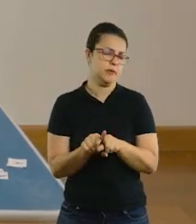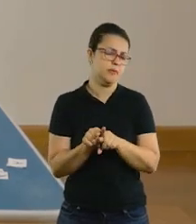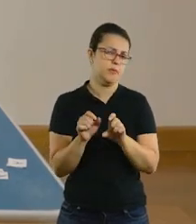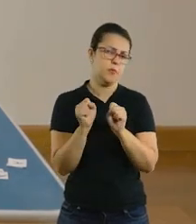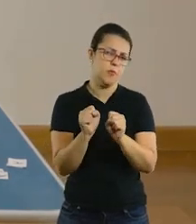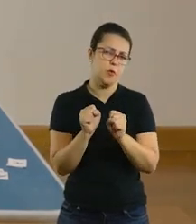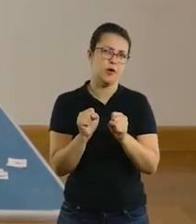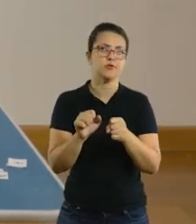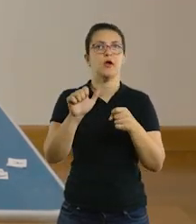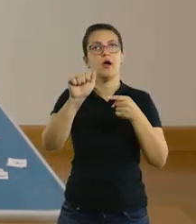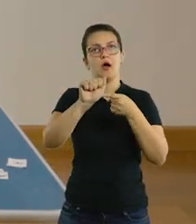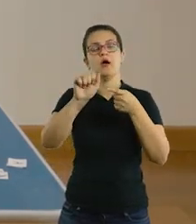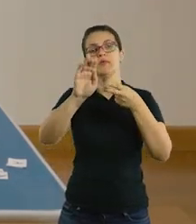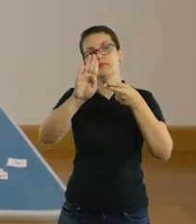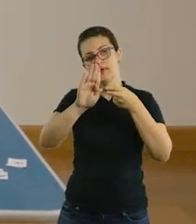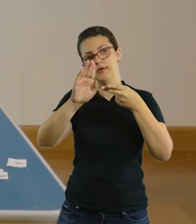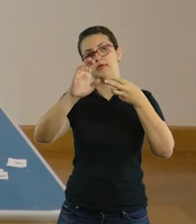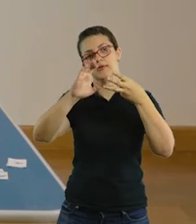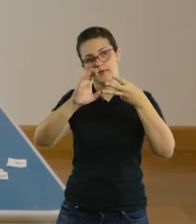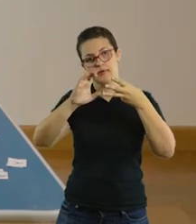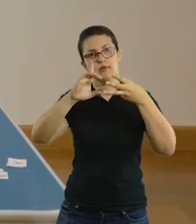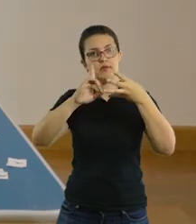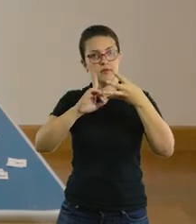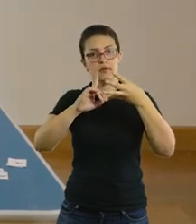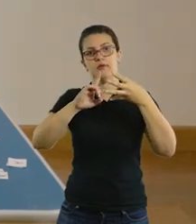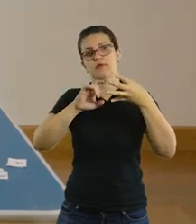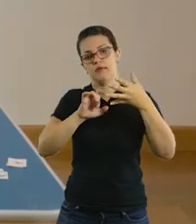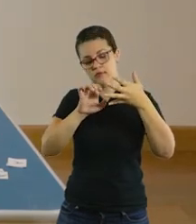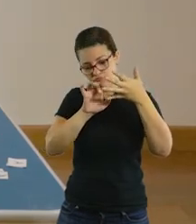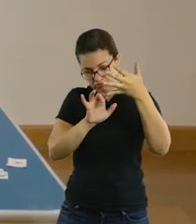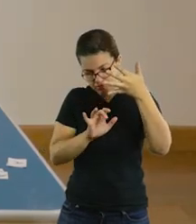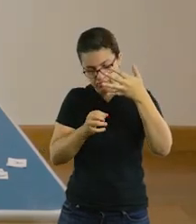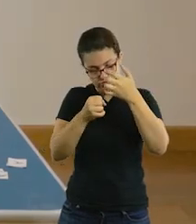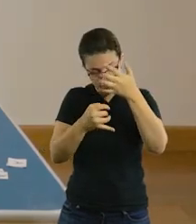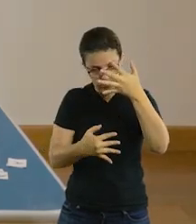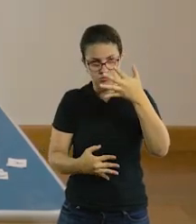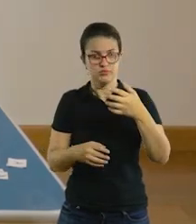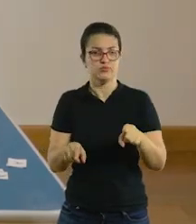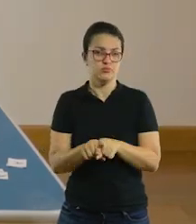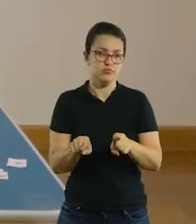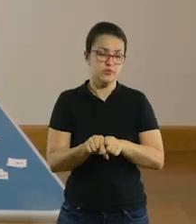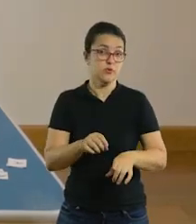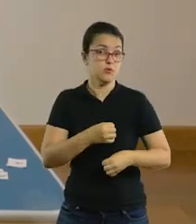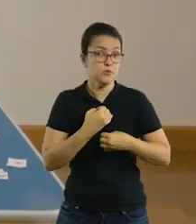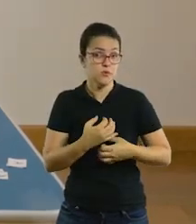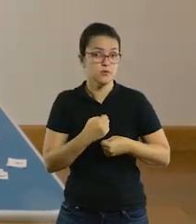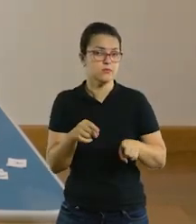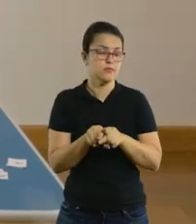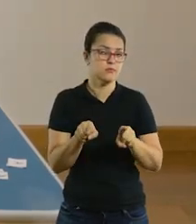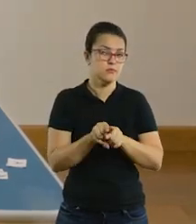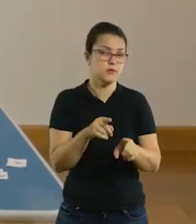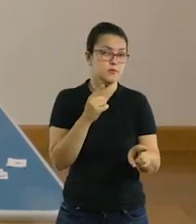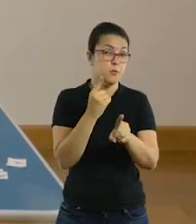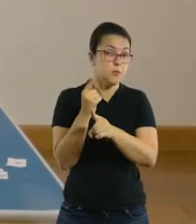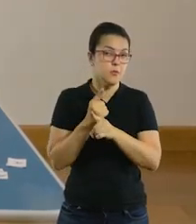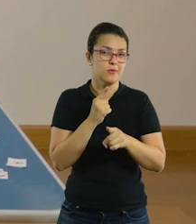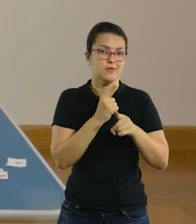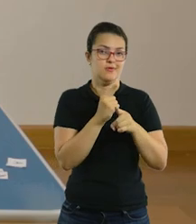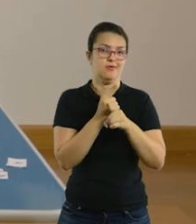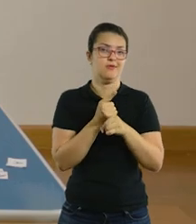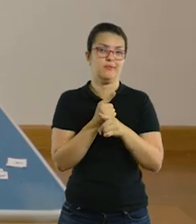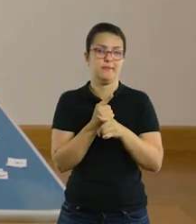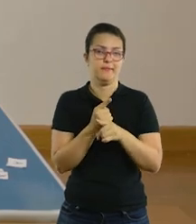além do D, você pode o alfabeto inteiro procurando no poema. Você pode pegar outros poemas e procurar